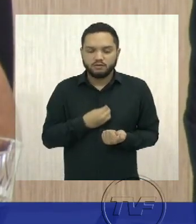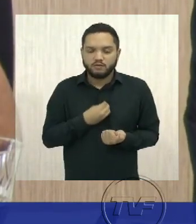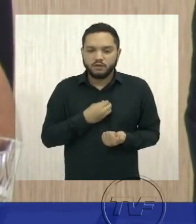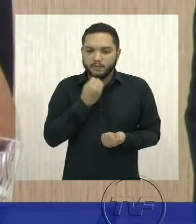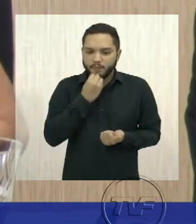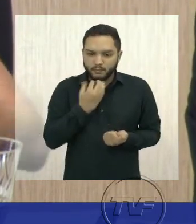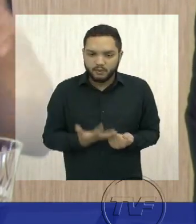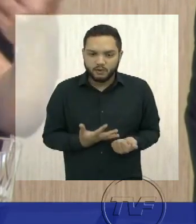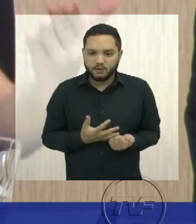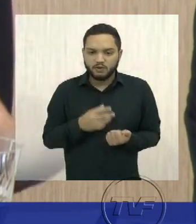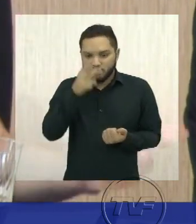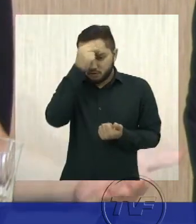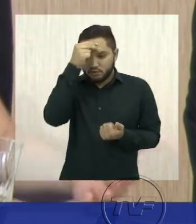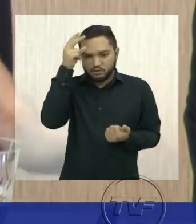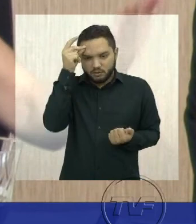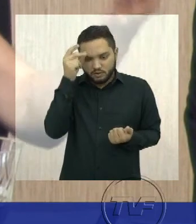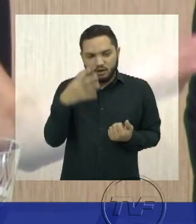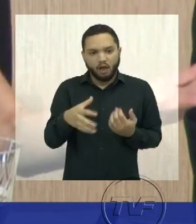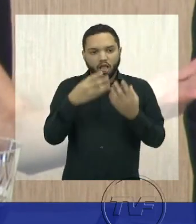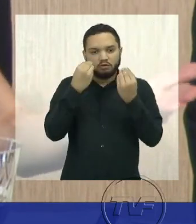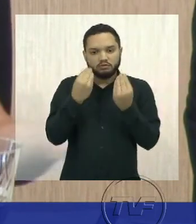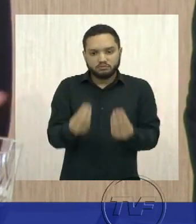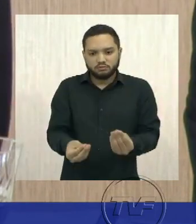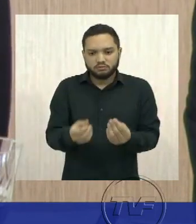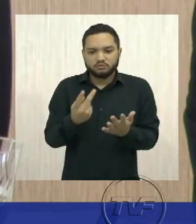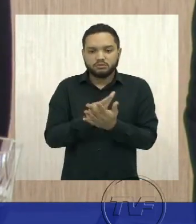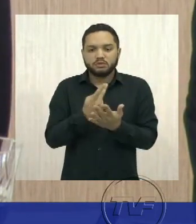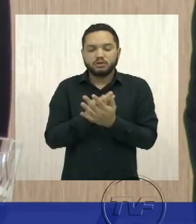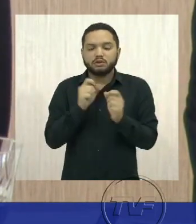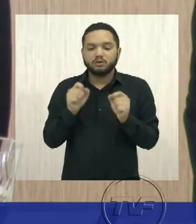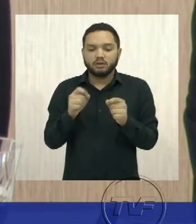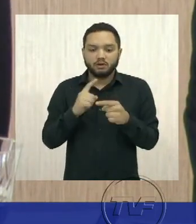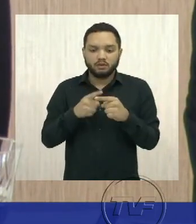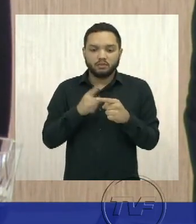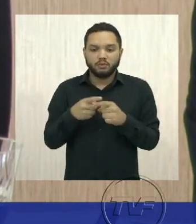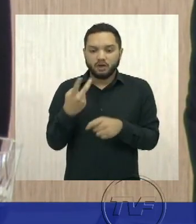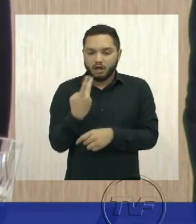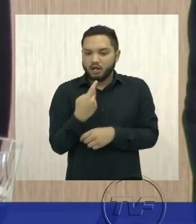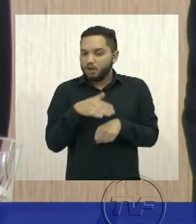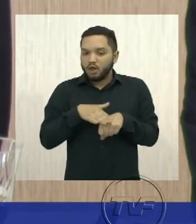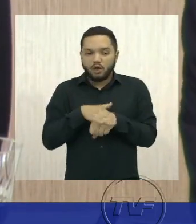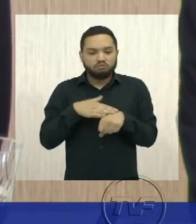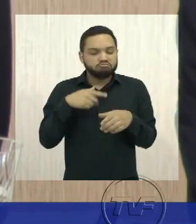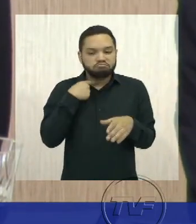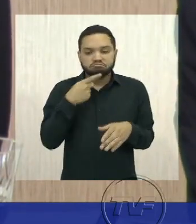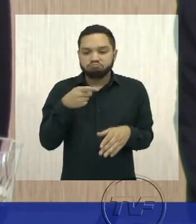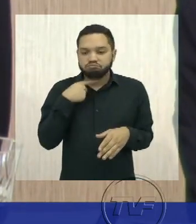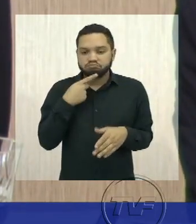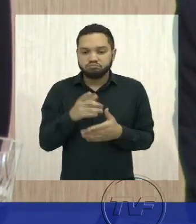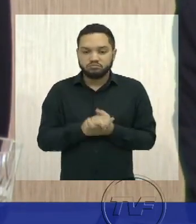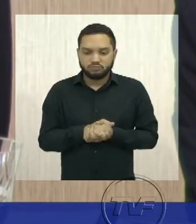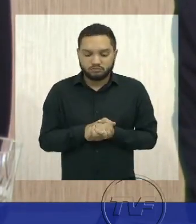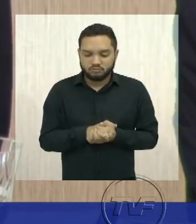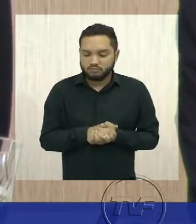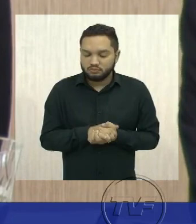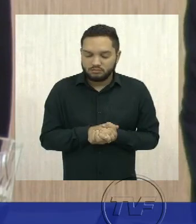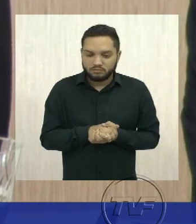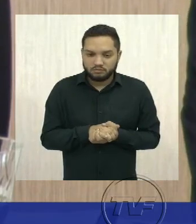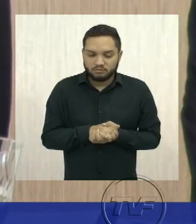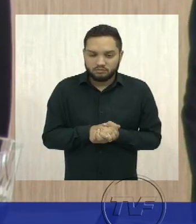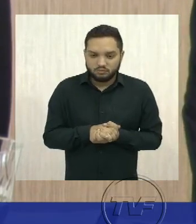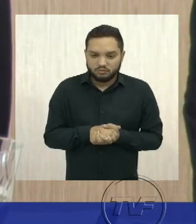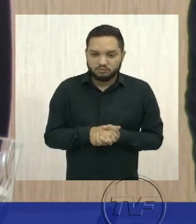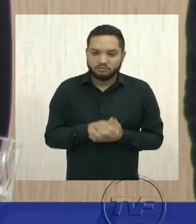objetivo da prefeitura? Ofertar isso. Então, o que está errado? Está errado porque a gente não conversa, entendeu? Então, assim,